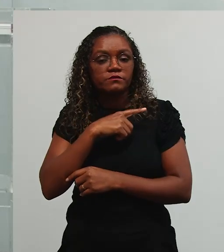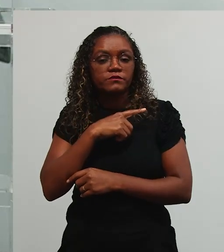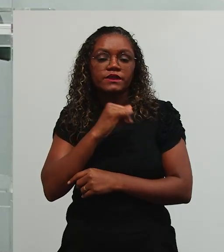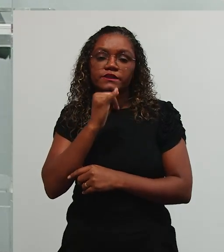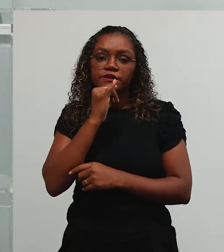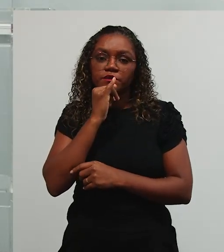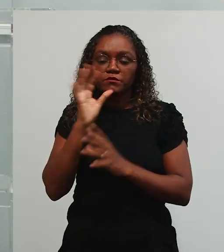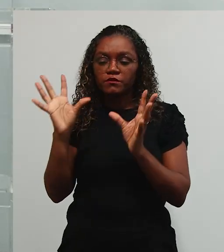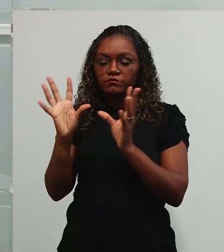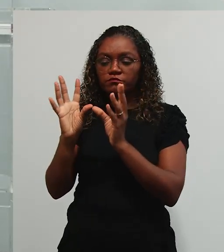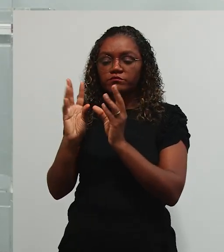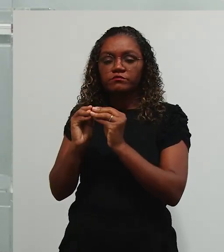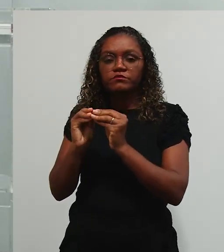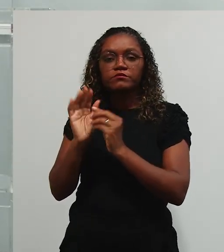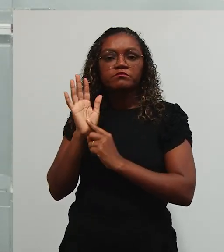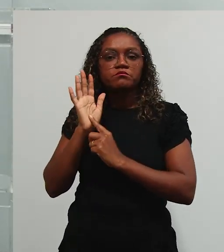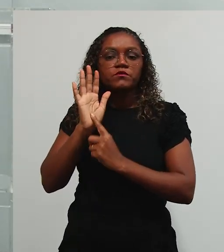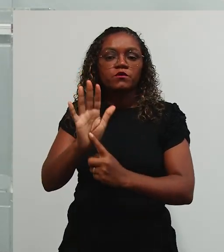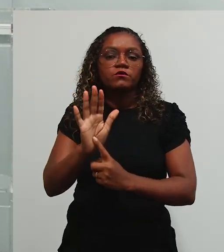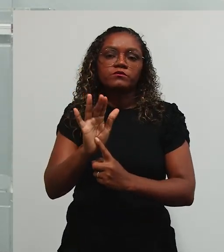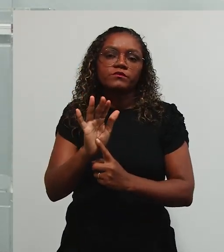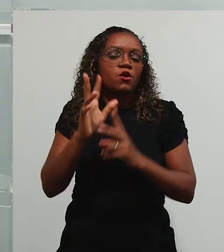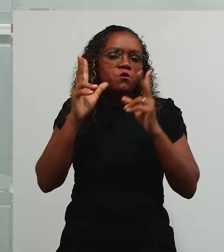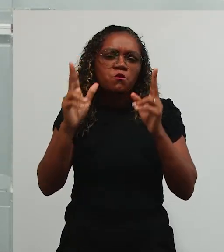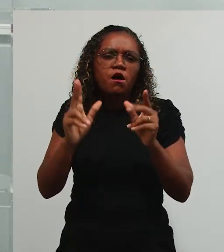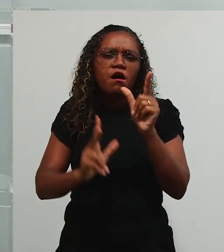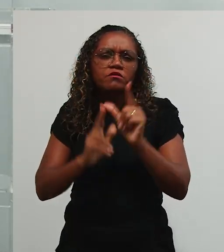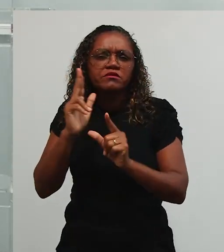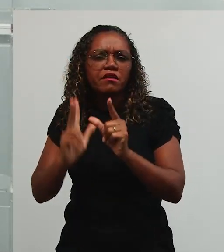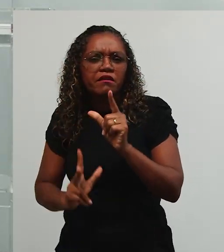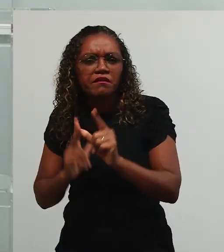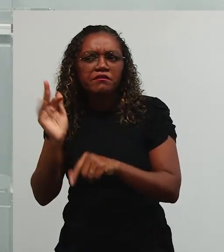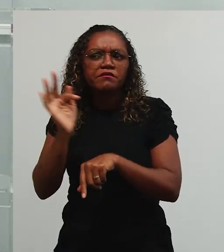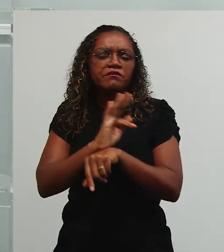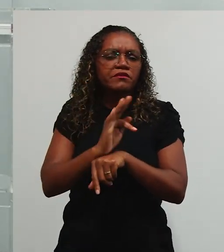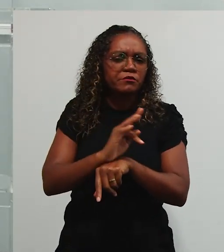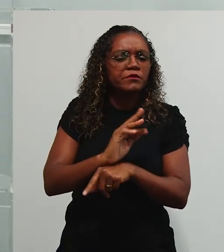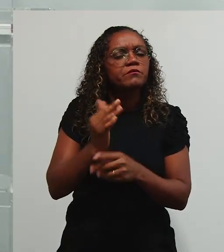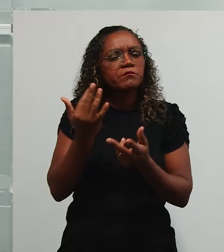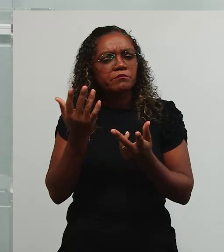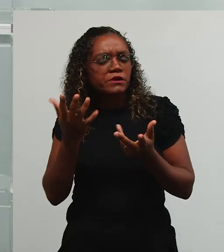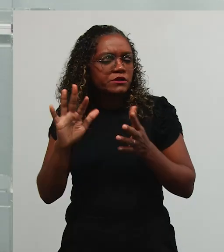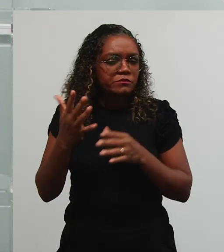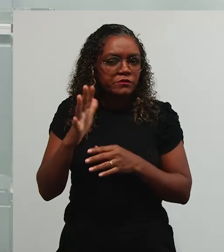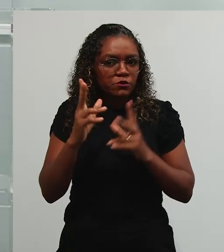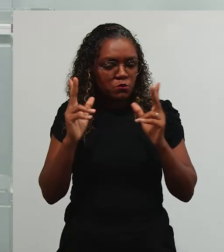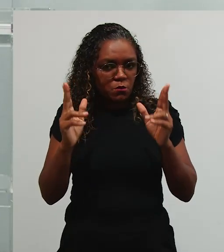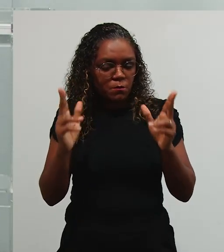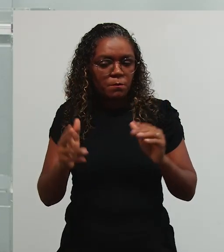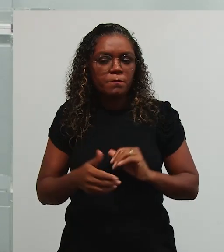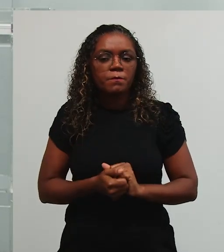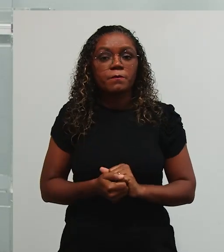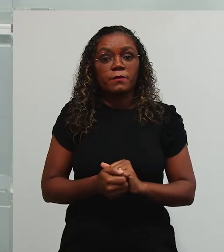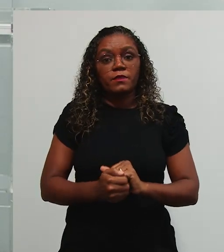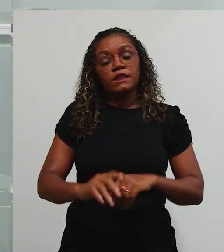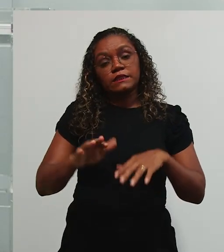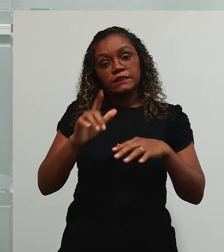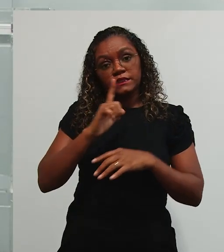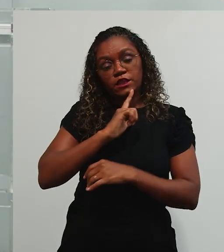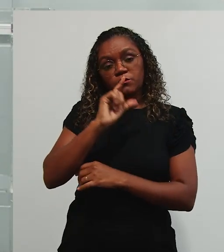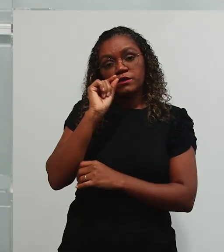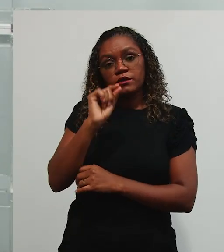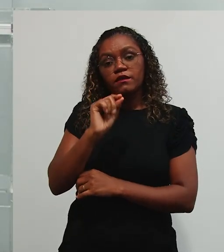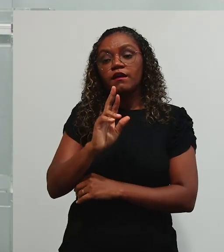spoiler. Sabe aquela, de toda série, assim, filme, vai contar para alguém, então você dá spoiler? Então, no resumo, você tem um spoiler